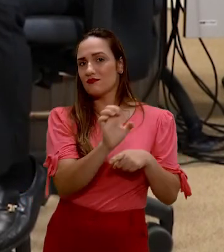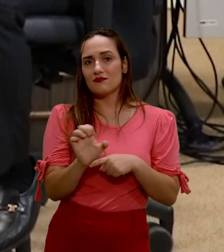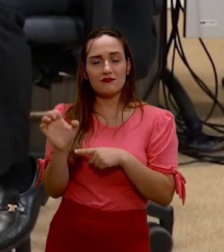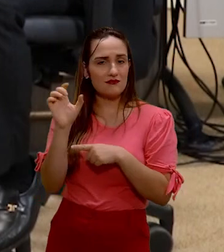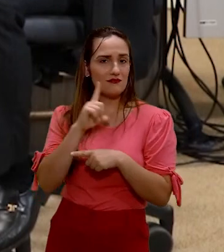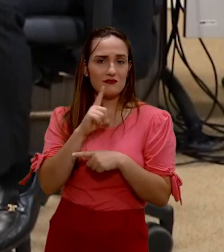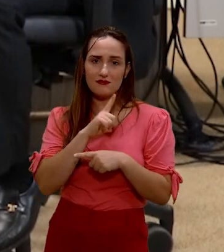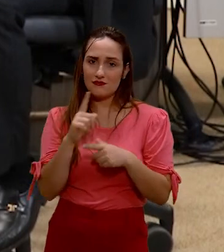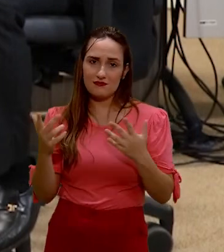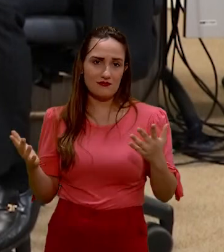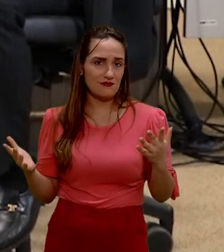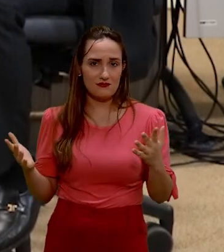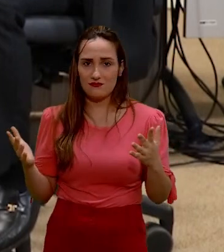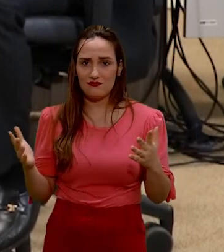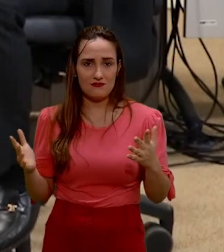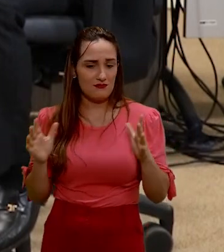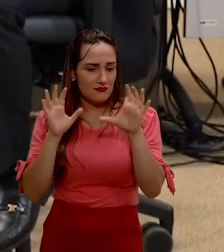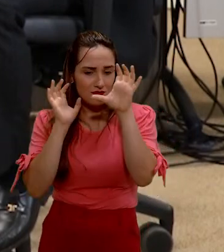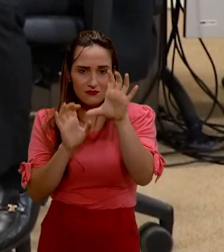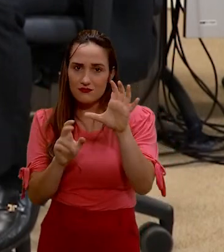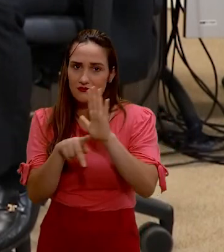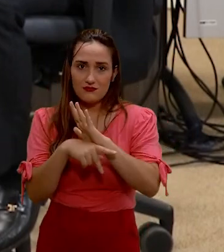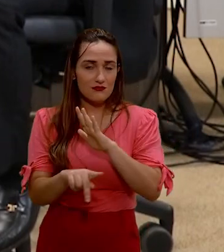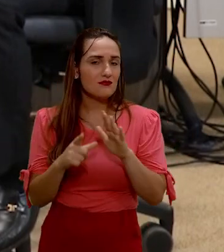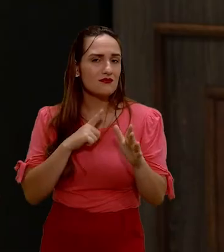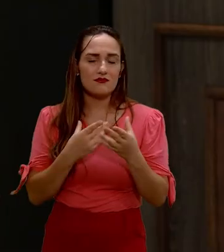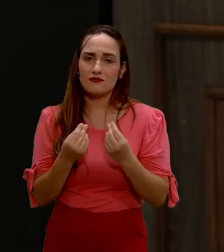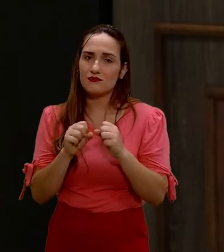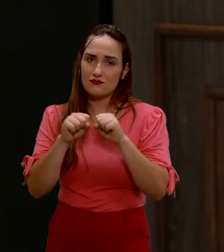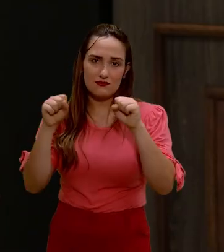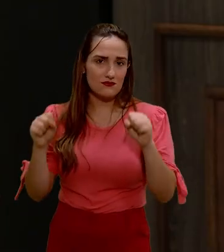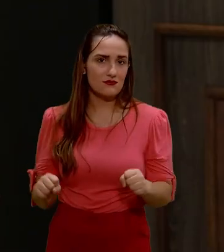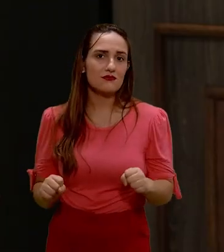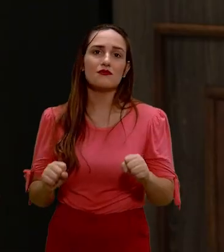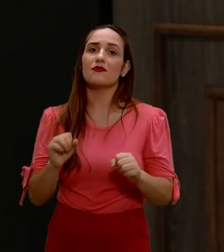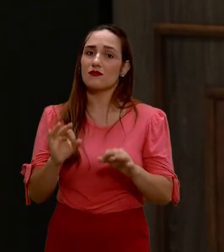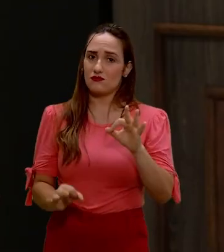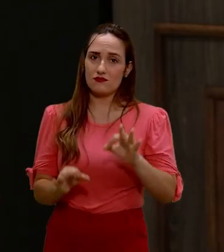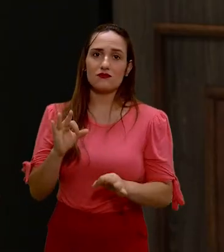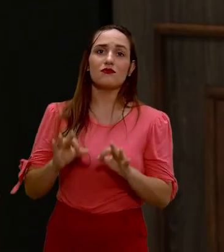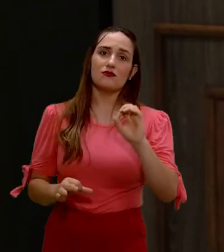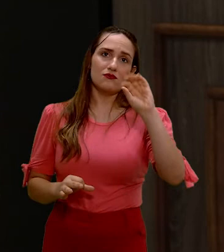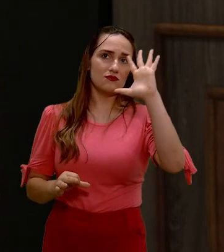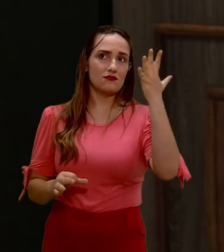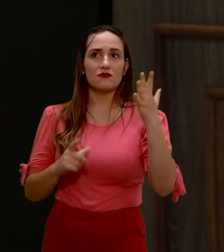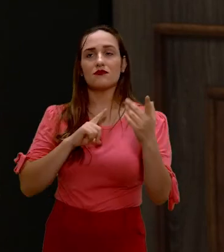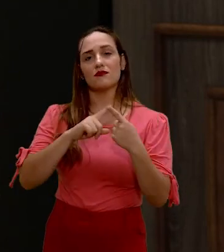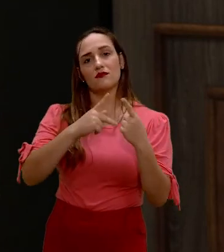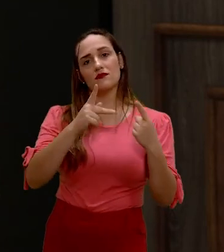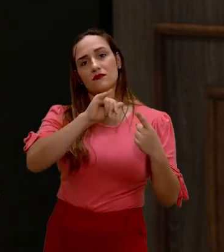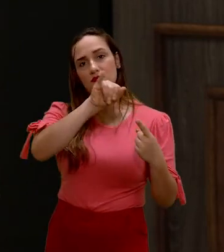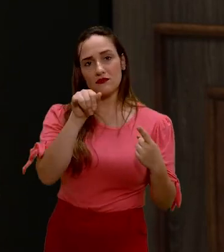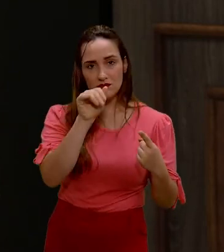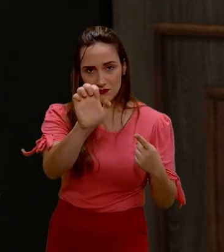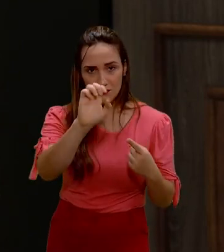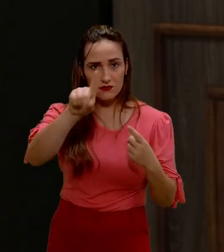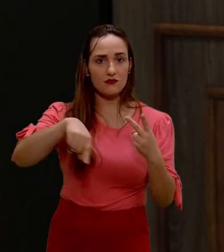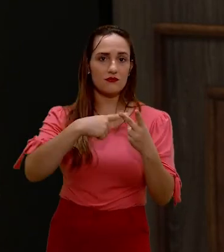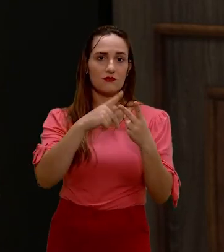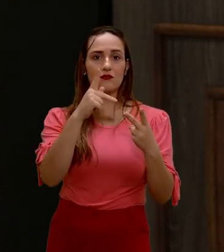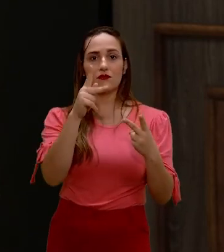porque o país tem vários sistemas judiciais em operação, né? Tem o